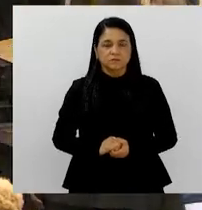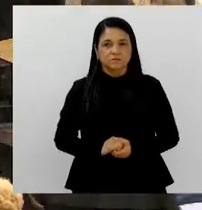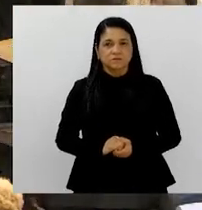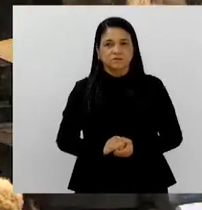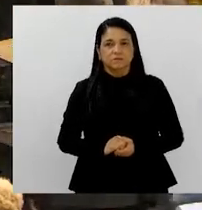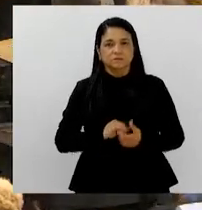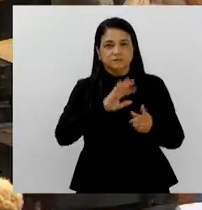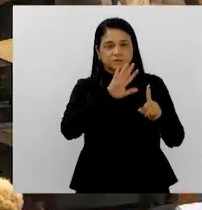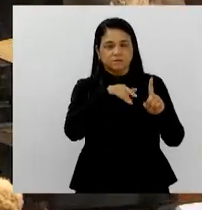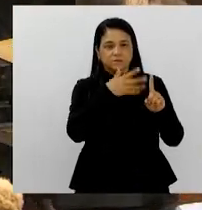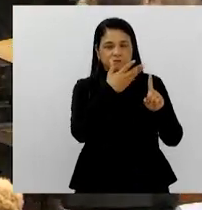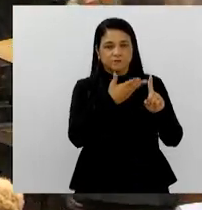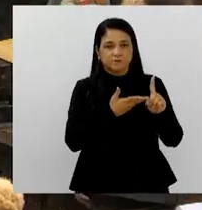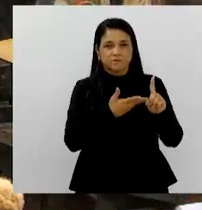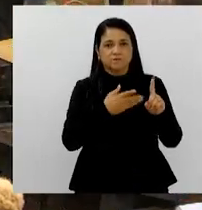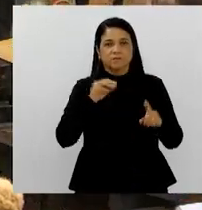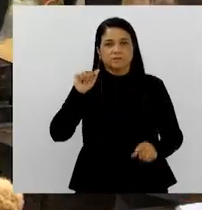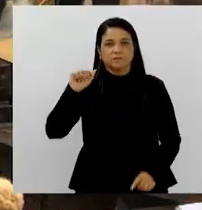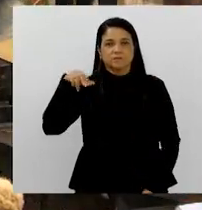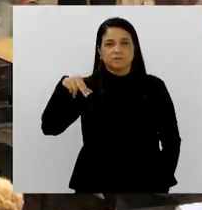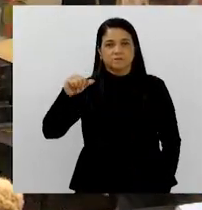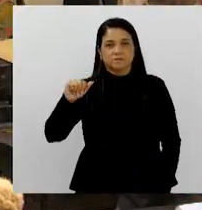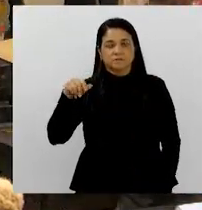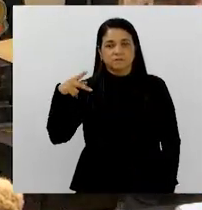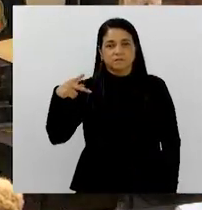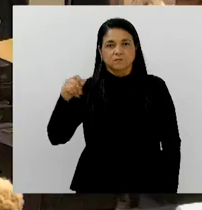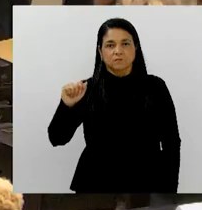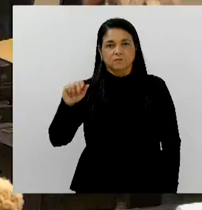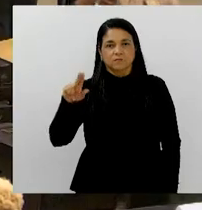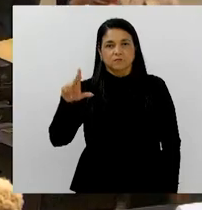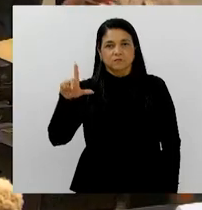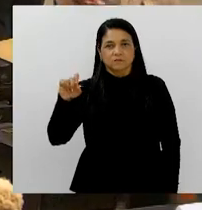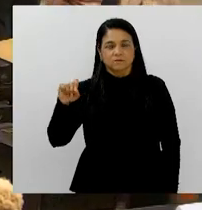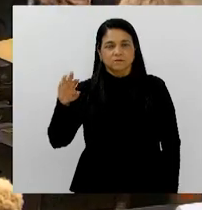Próxima agraciada, Ana Paula Teixeira da Cruz.